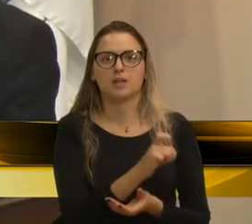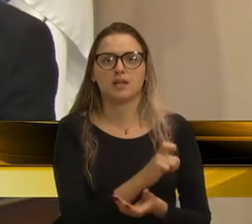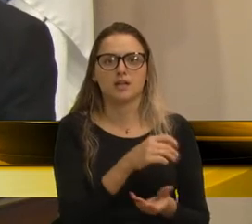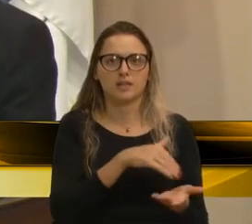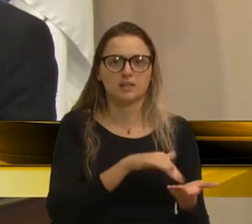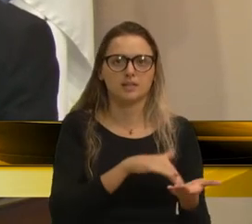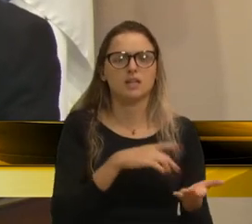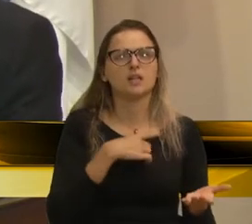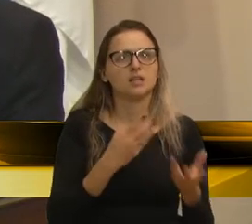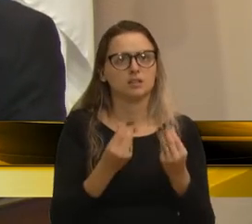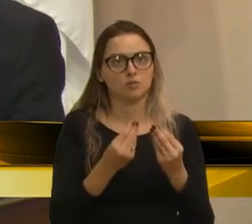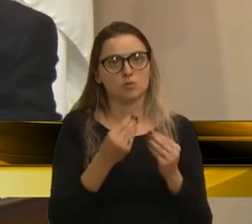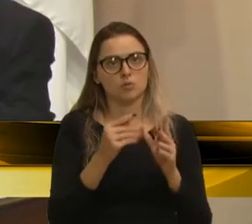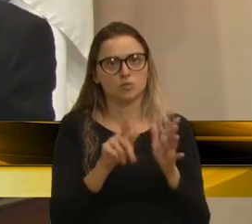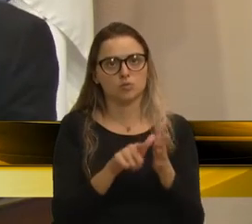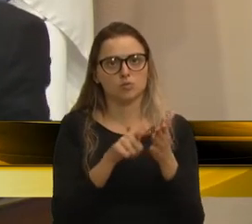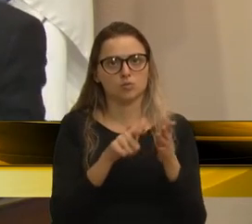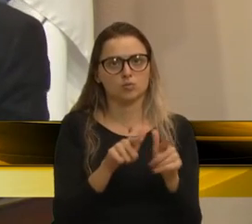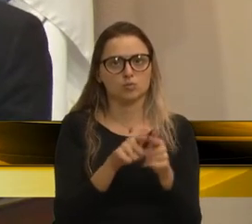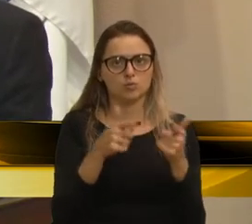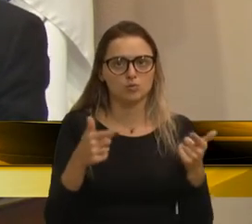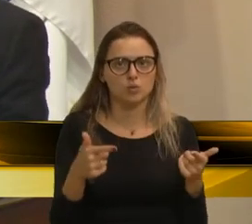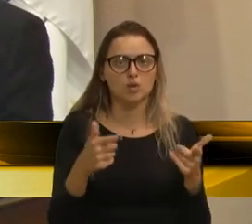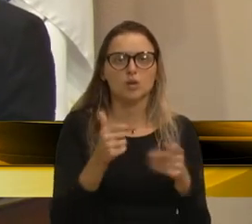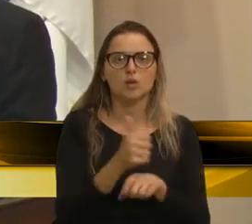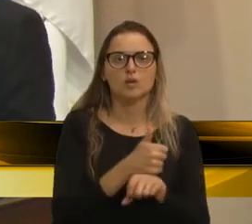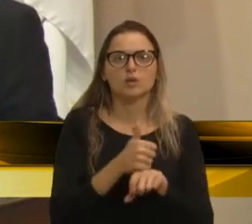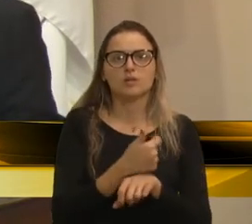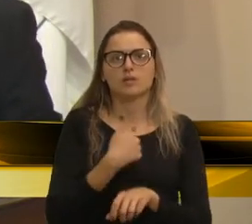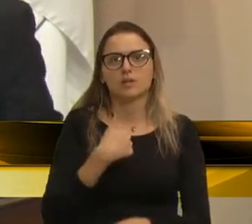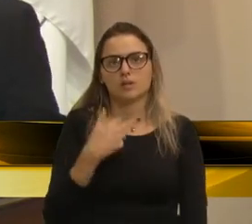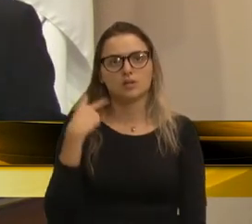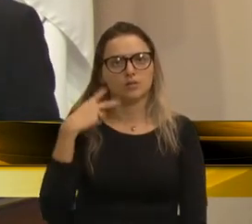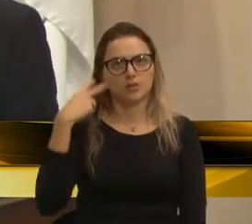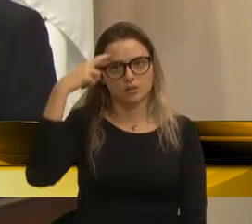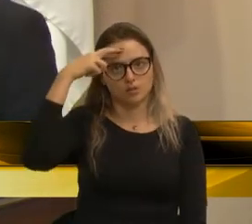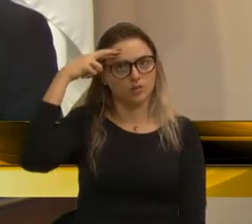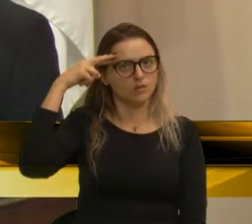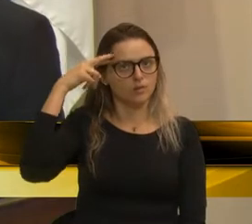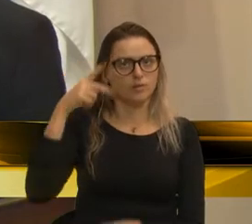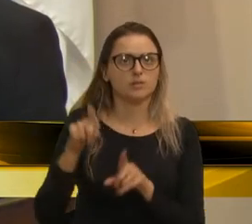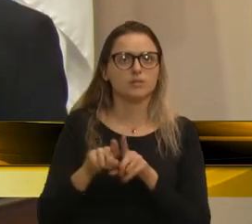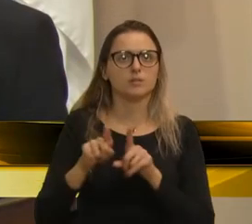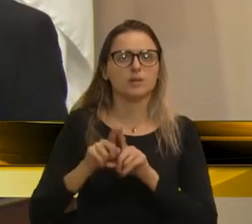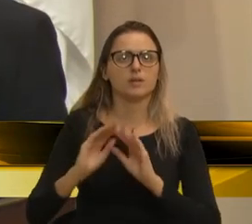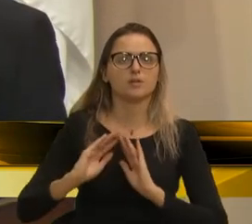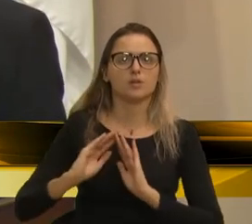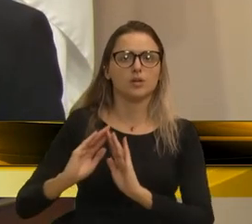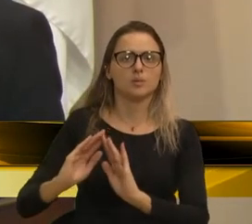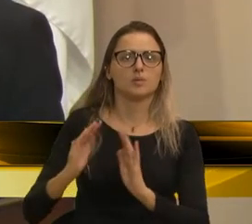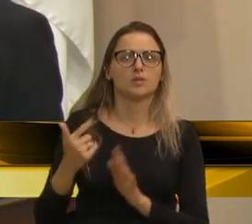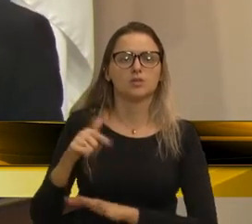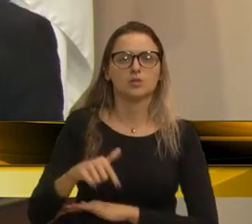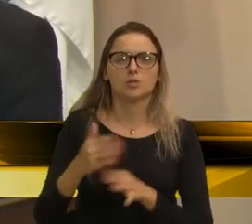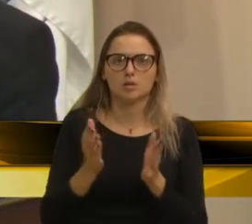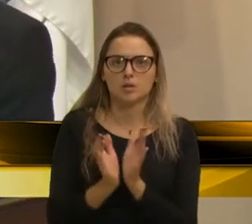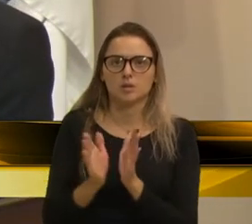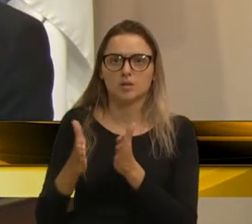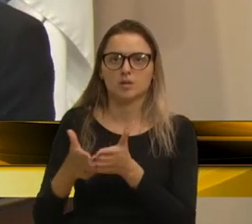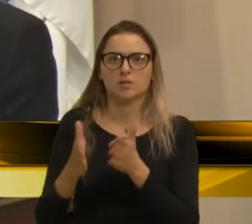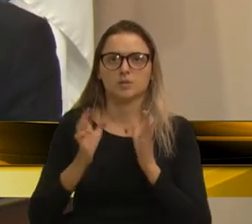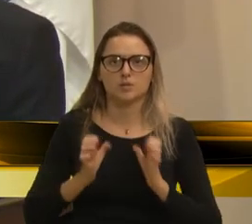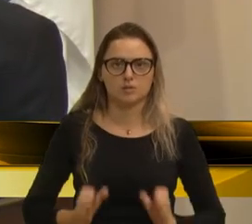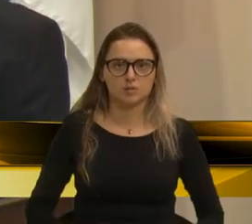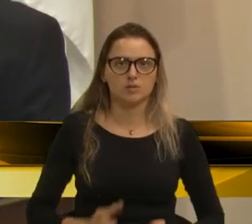vários jornalistas, nós, eu e o vereador Rafael, inclusive, fomos aqui indicados na Comissão de Ética da Câmara por ela, jornalistas